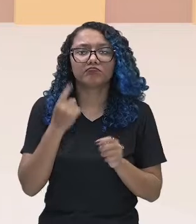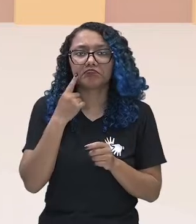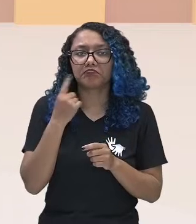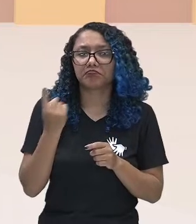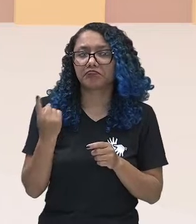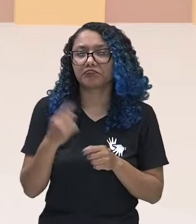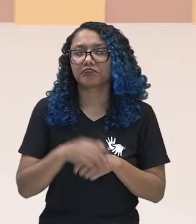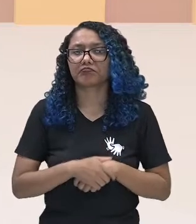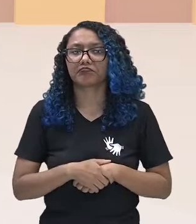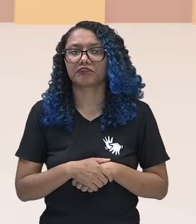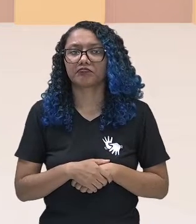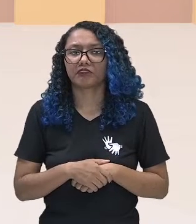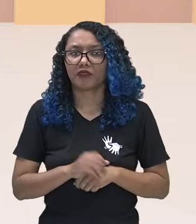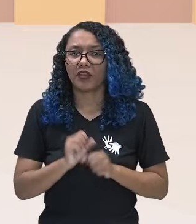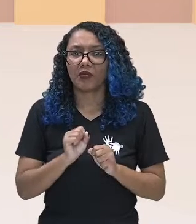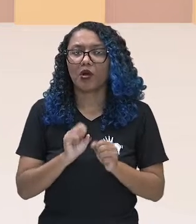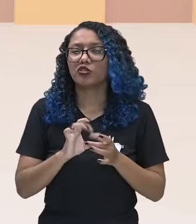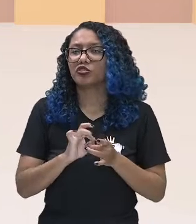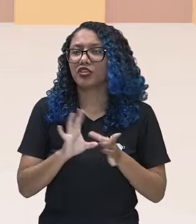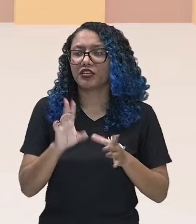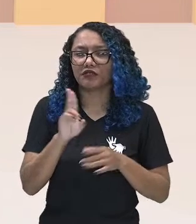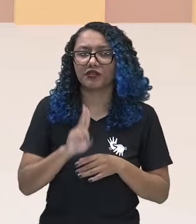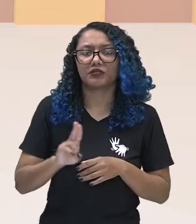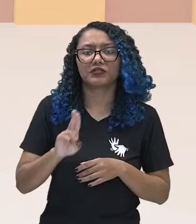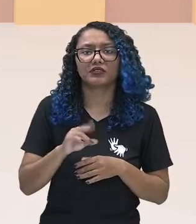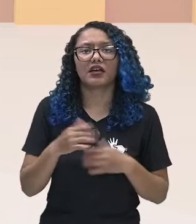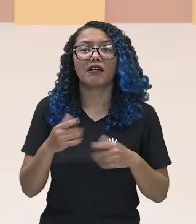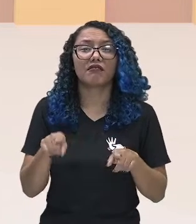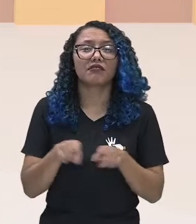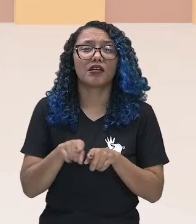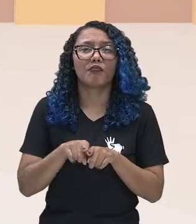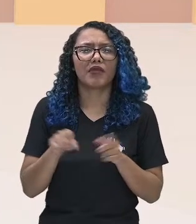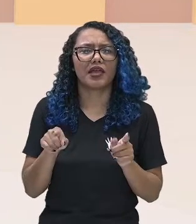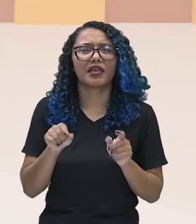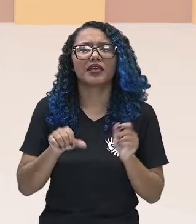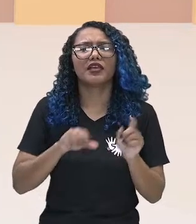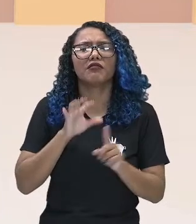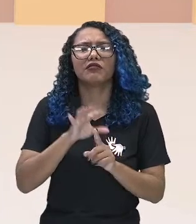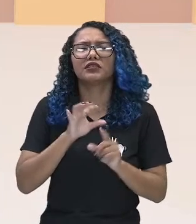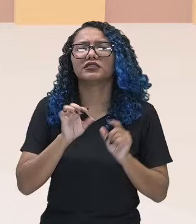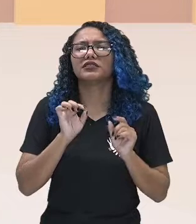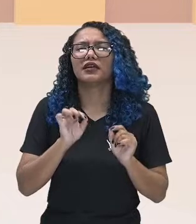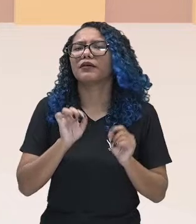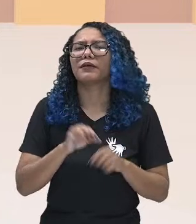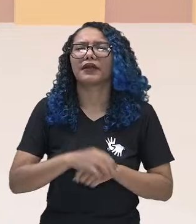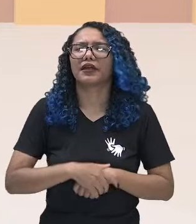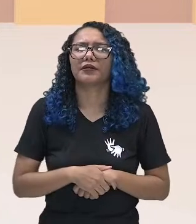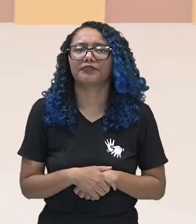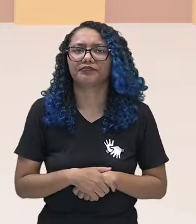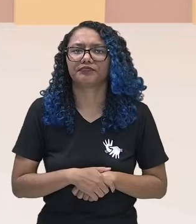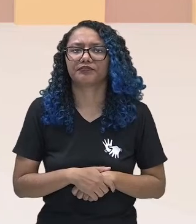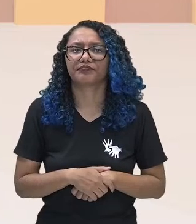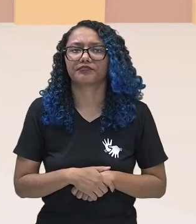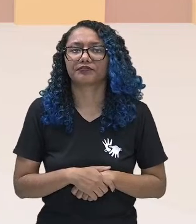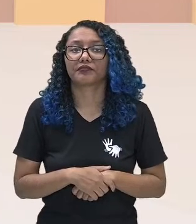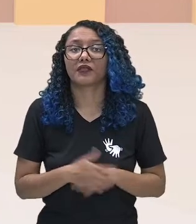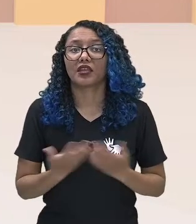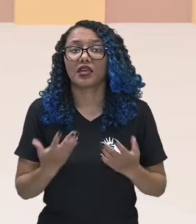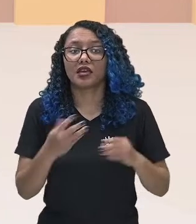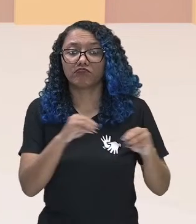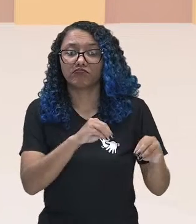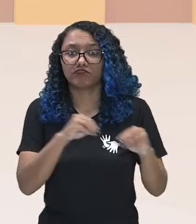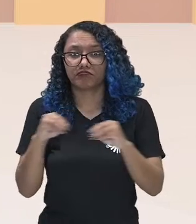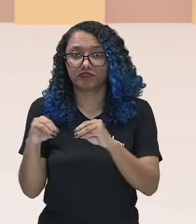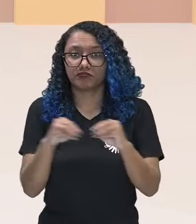construção dessa ponte, ela vai modificar também aí esse processo de movimentação, né, da